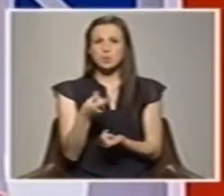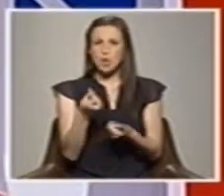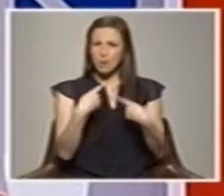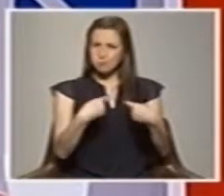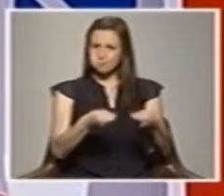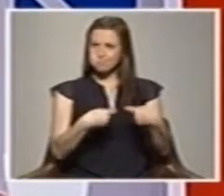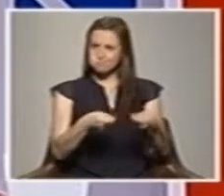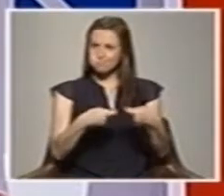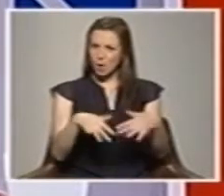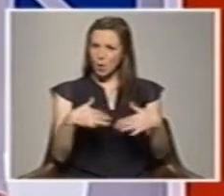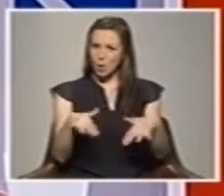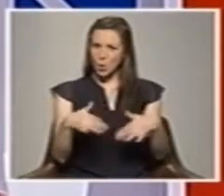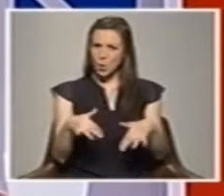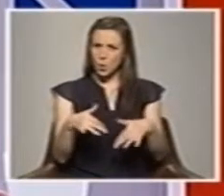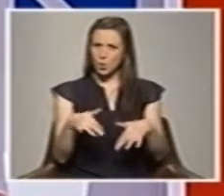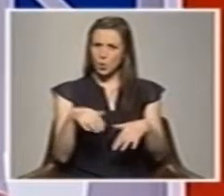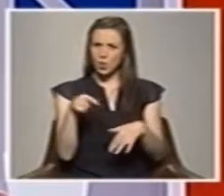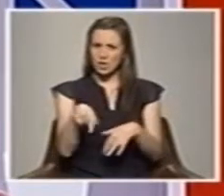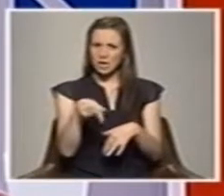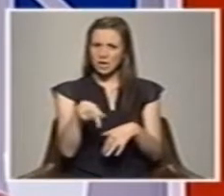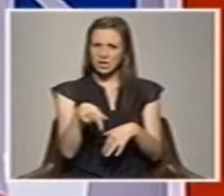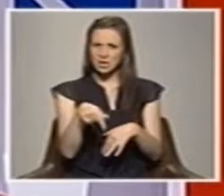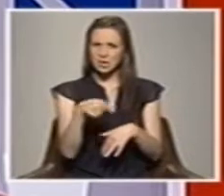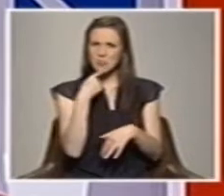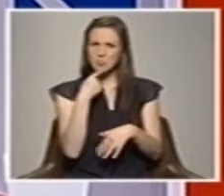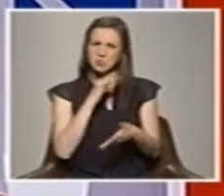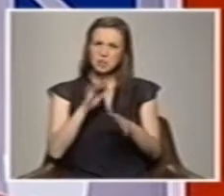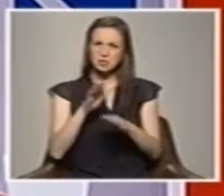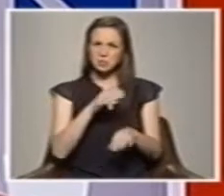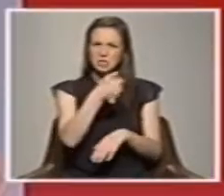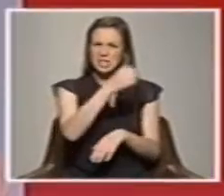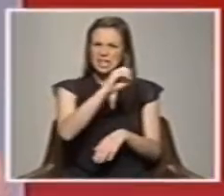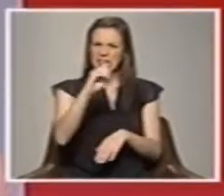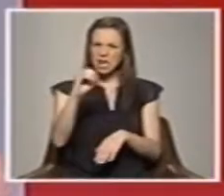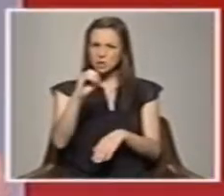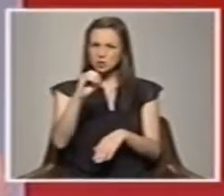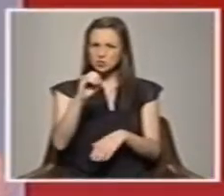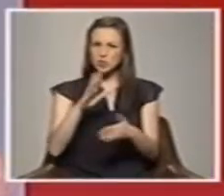agora, na União, já agora? Sim, representa entre 500